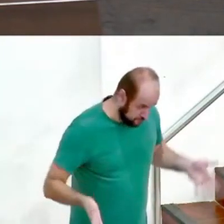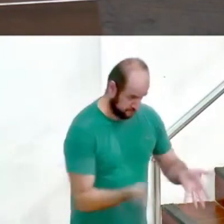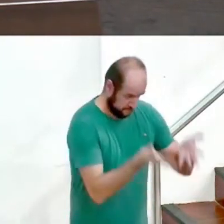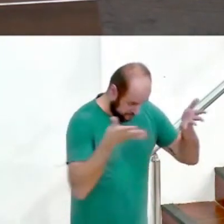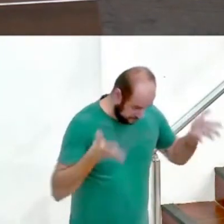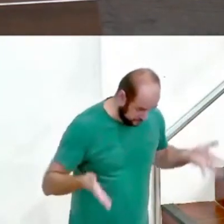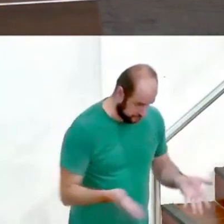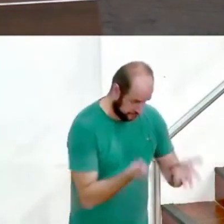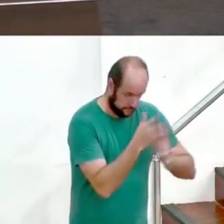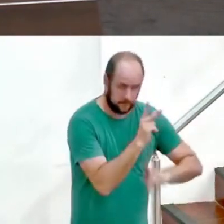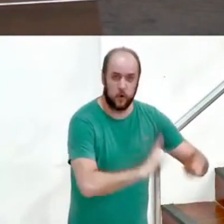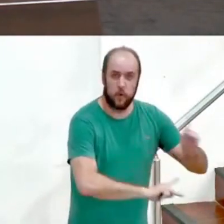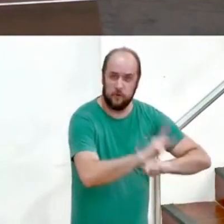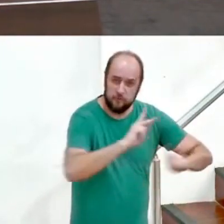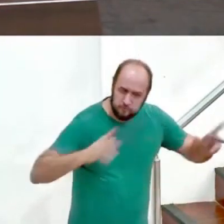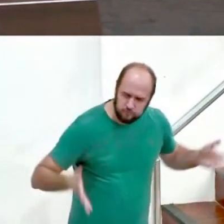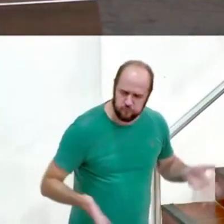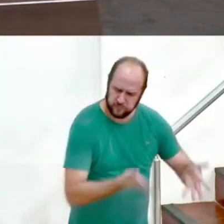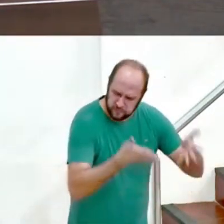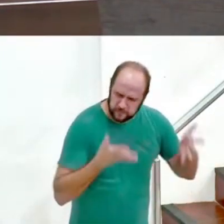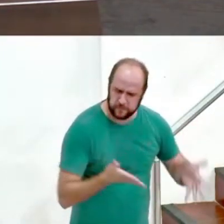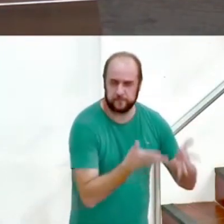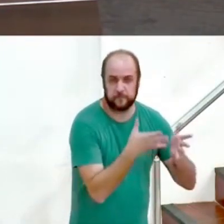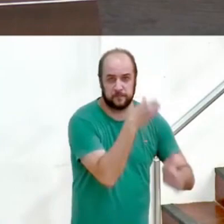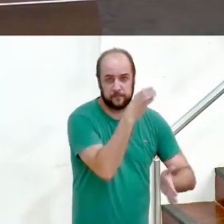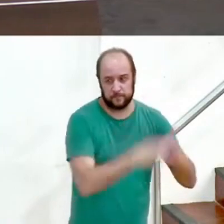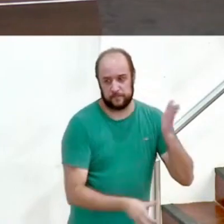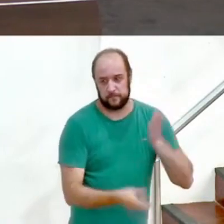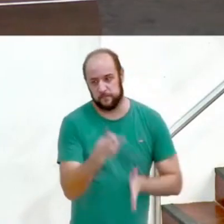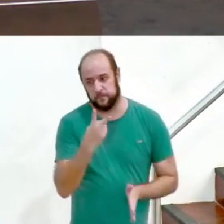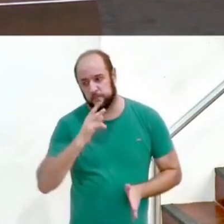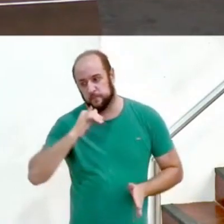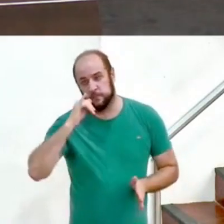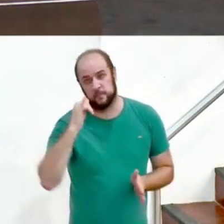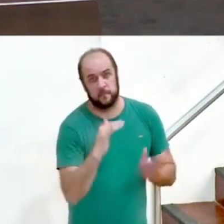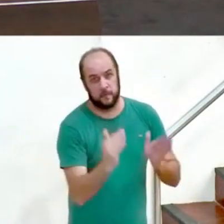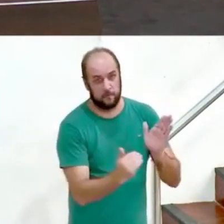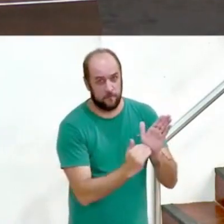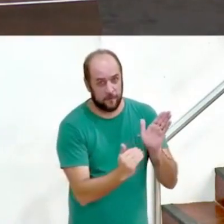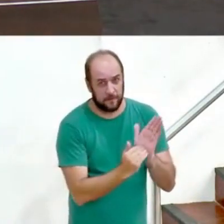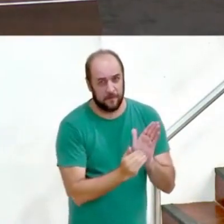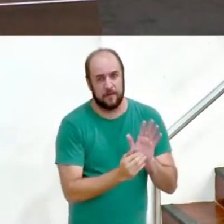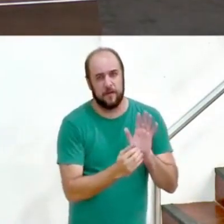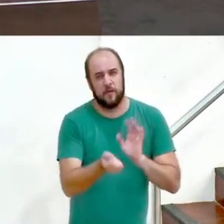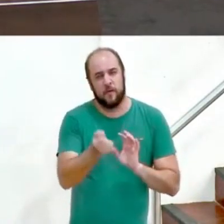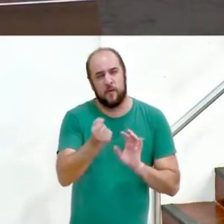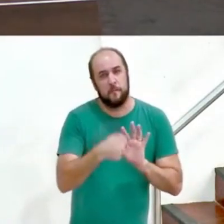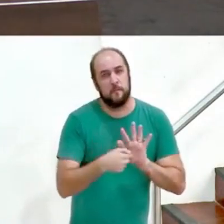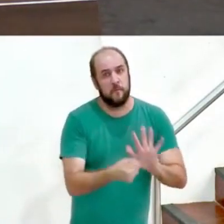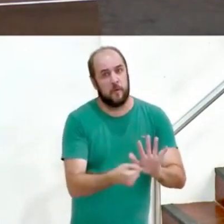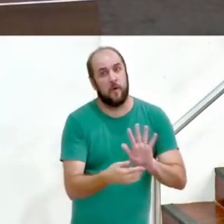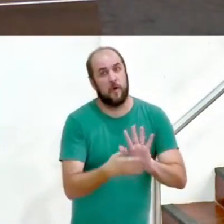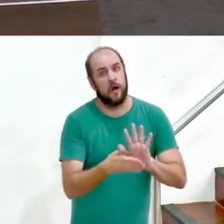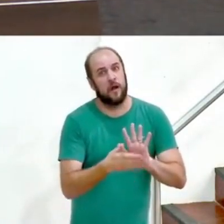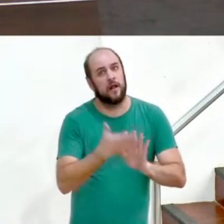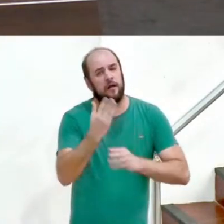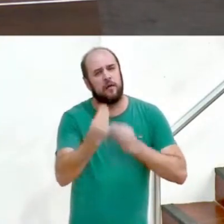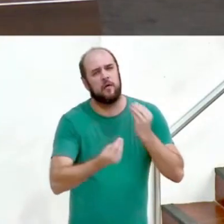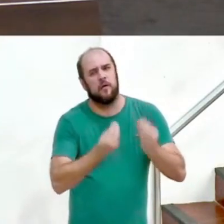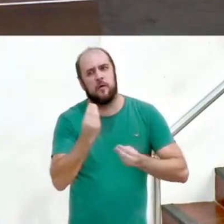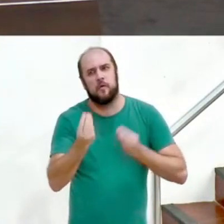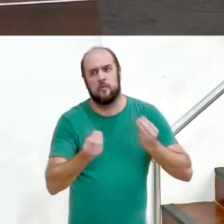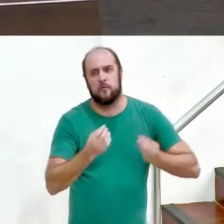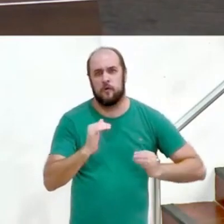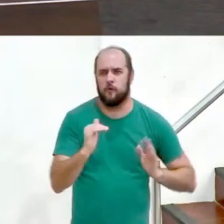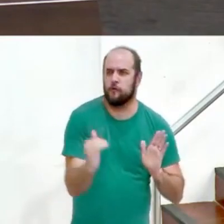encorajamento. Encorajamento. O texto do capítulo 2 acaba com uma revelação a respeito da manifestação